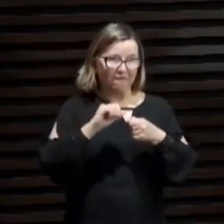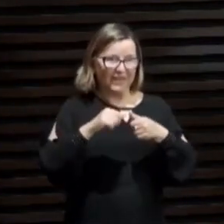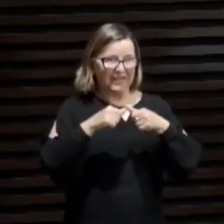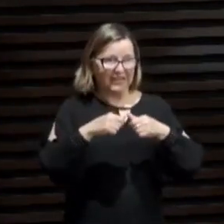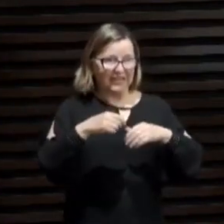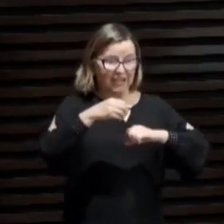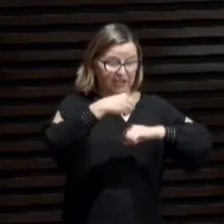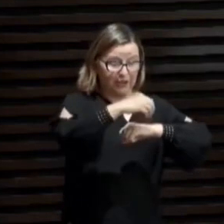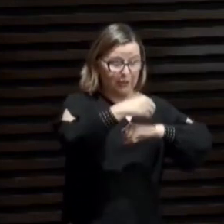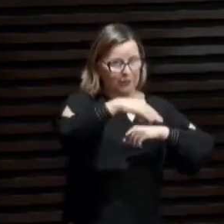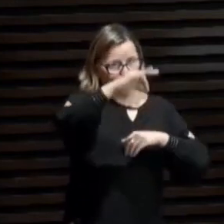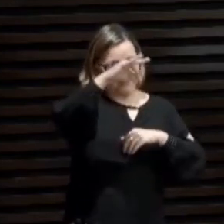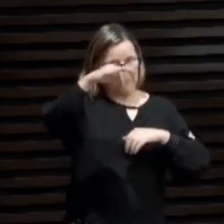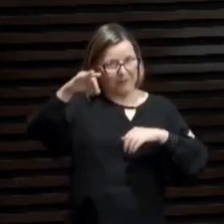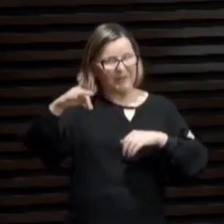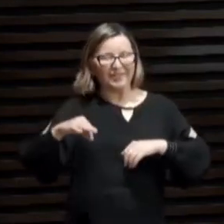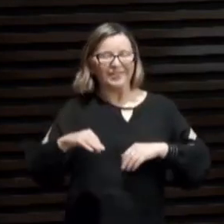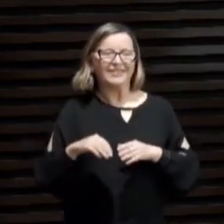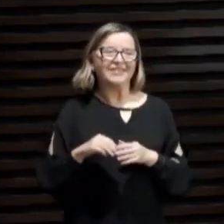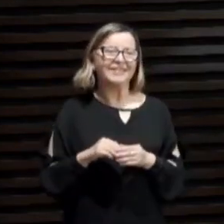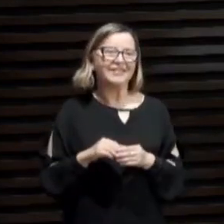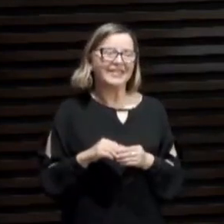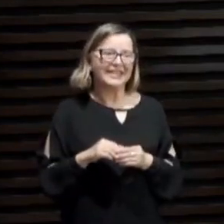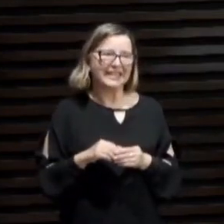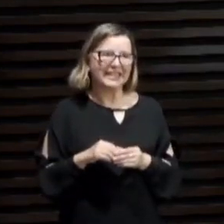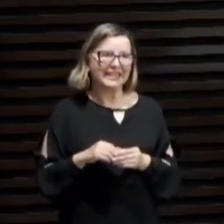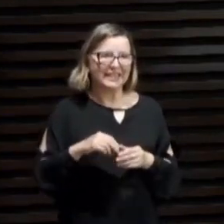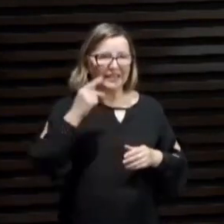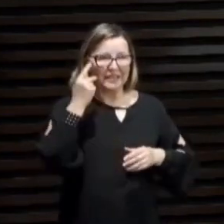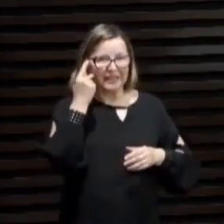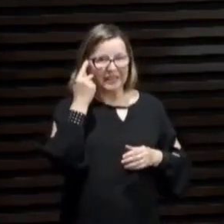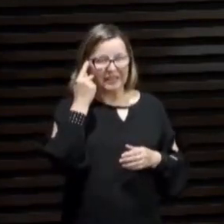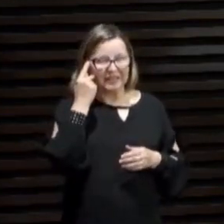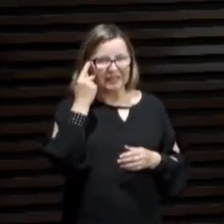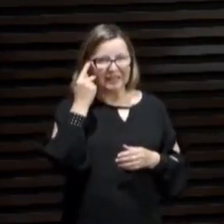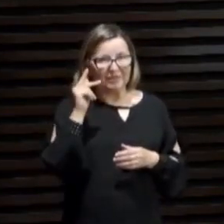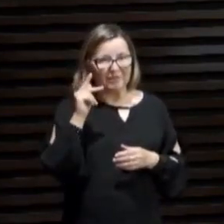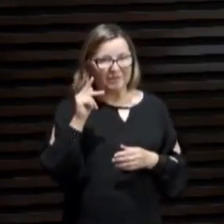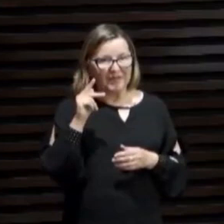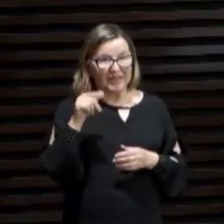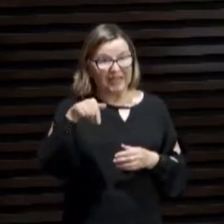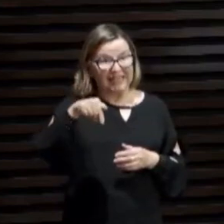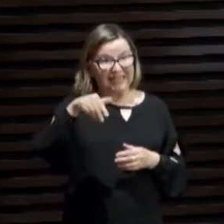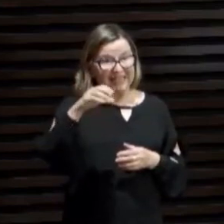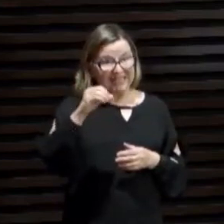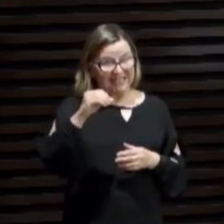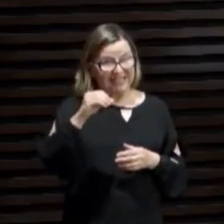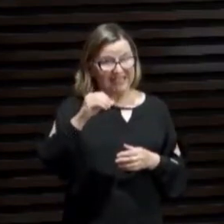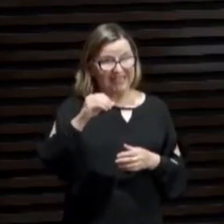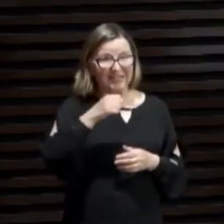distribuição, tinha ordenado essa distribuição do Espírito para além de Moisés, para os 70.